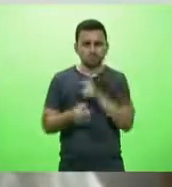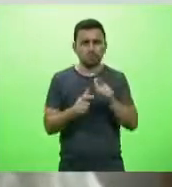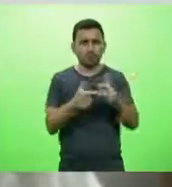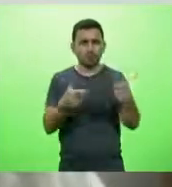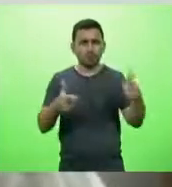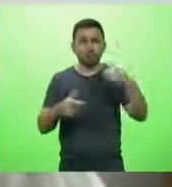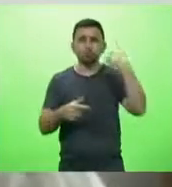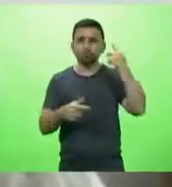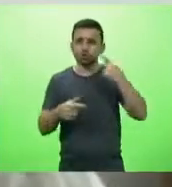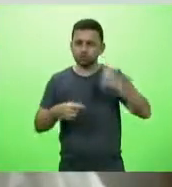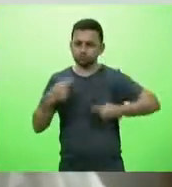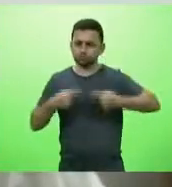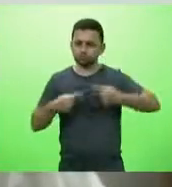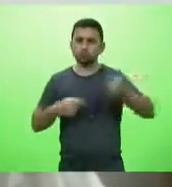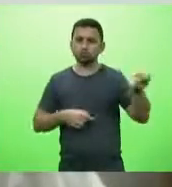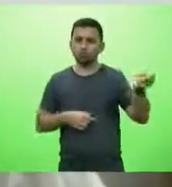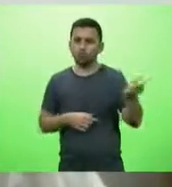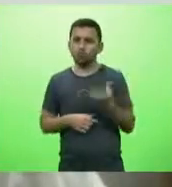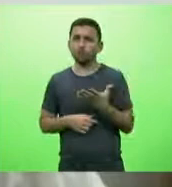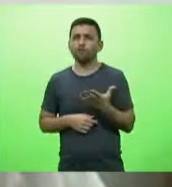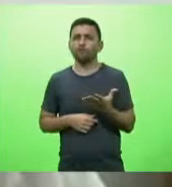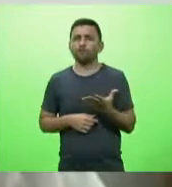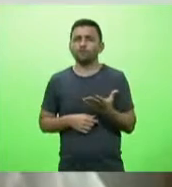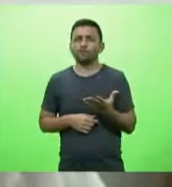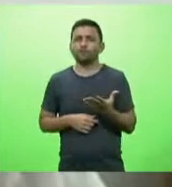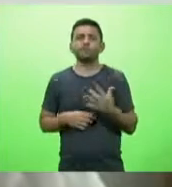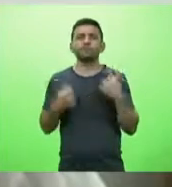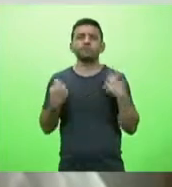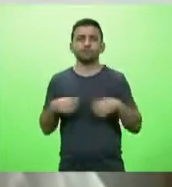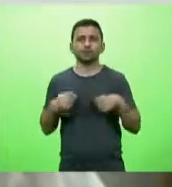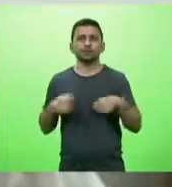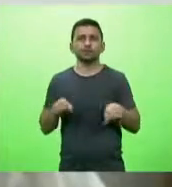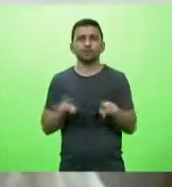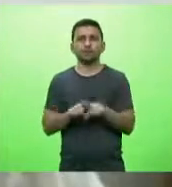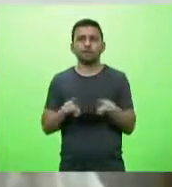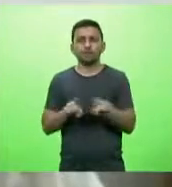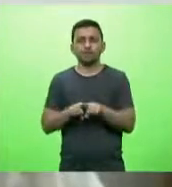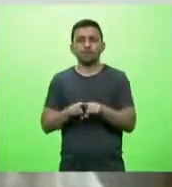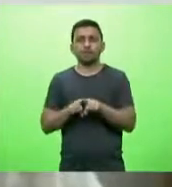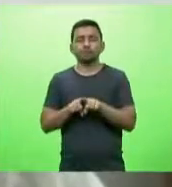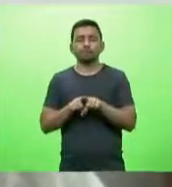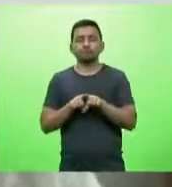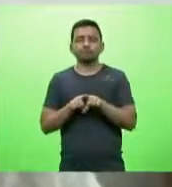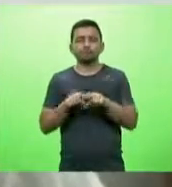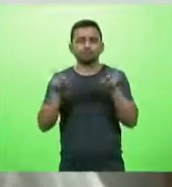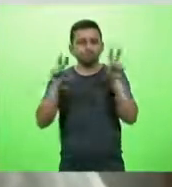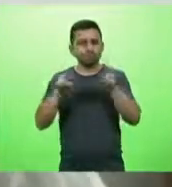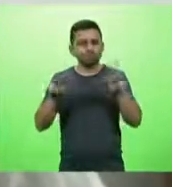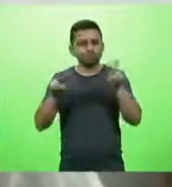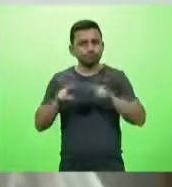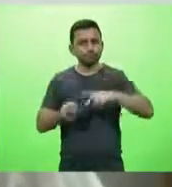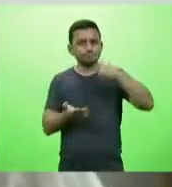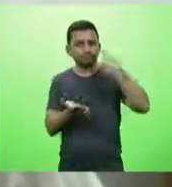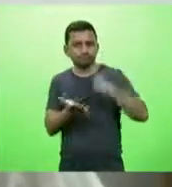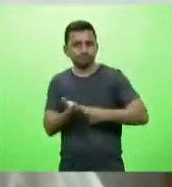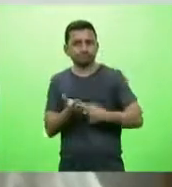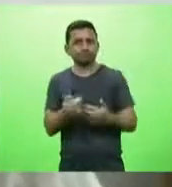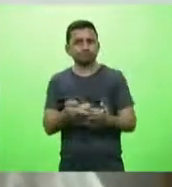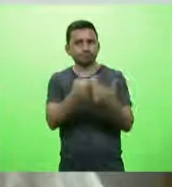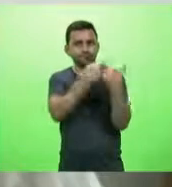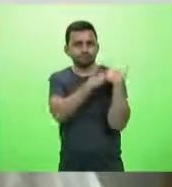política nova ainda e que precisa também do olhar, né, e do compromisso tanto